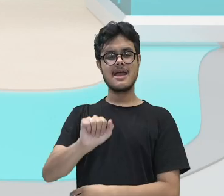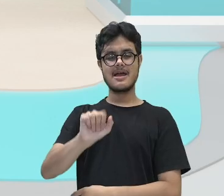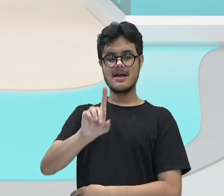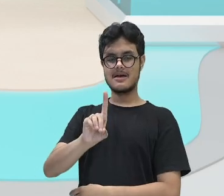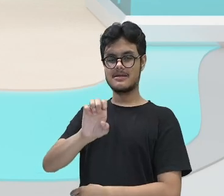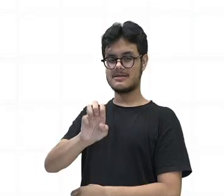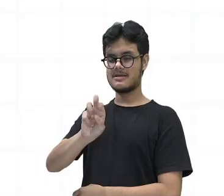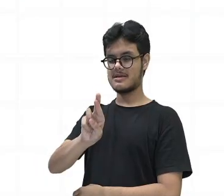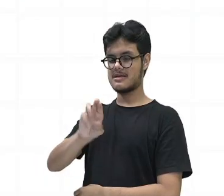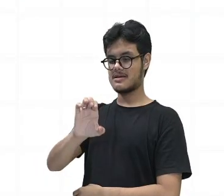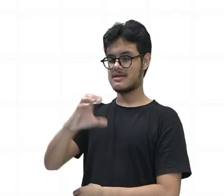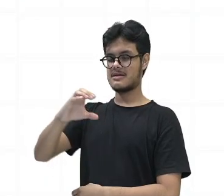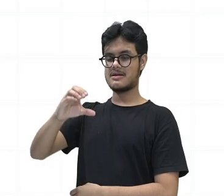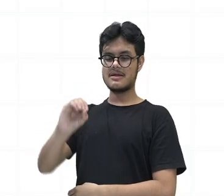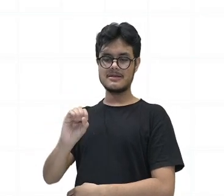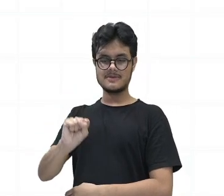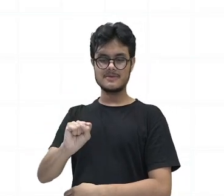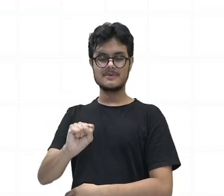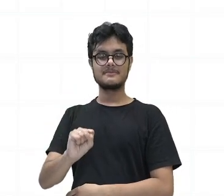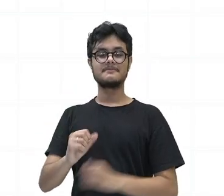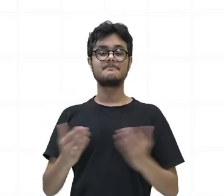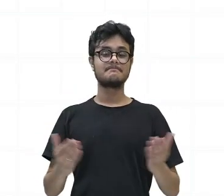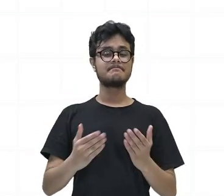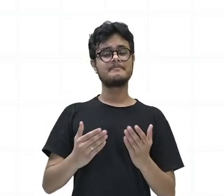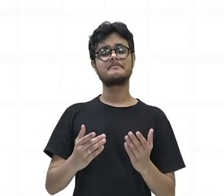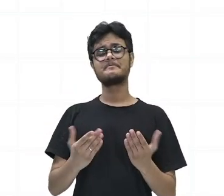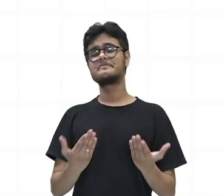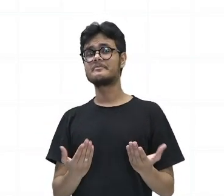os adereços. O que são os